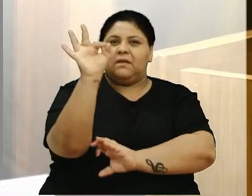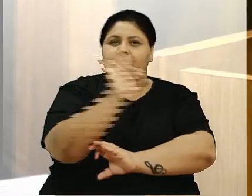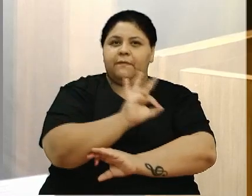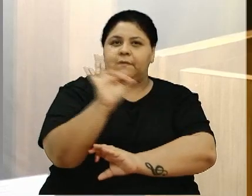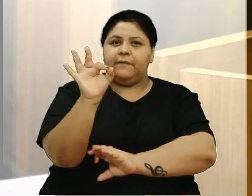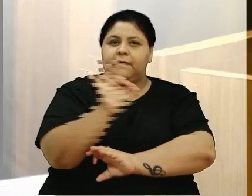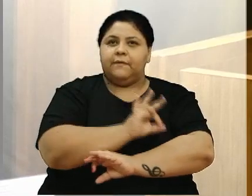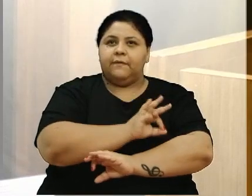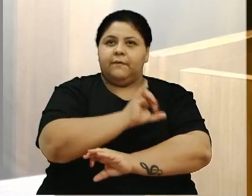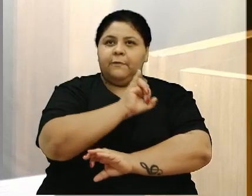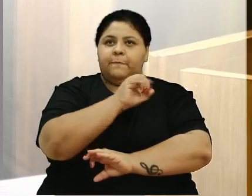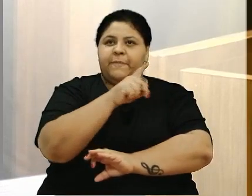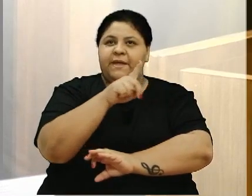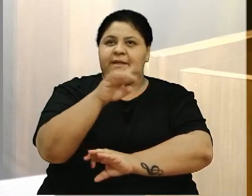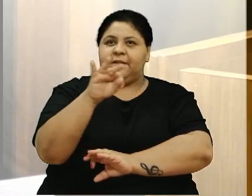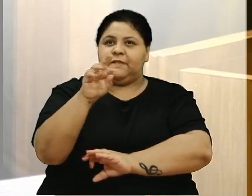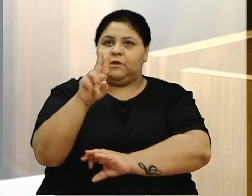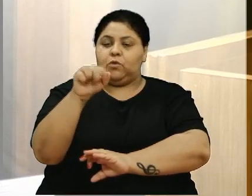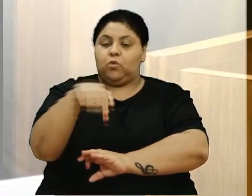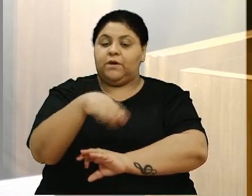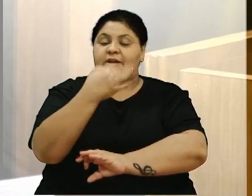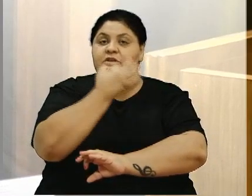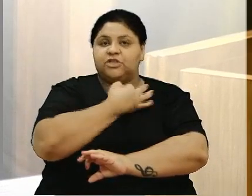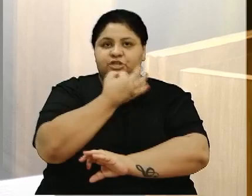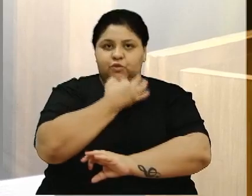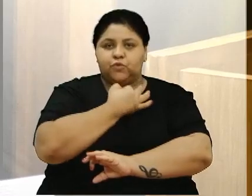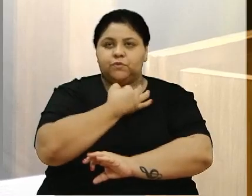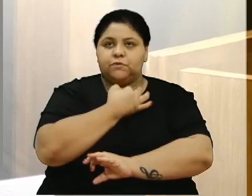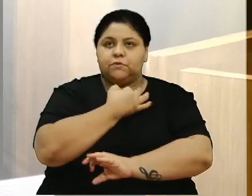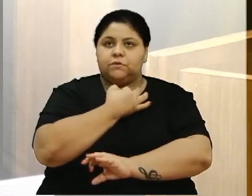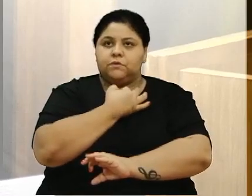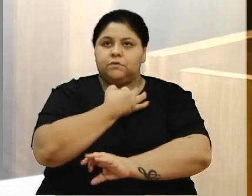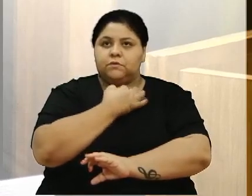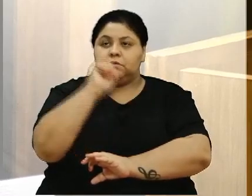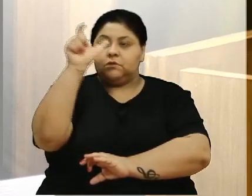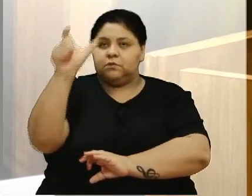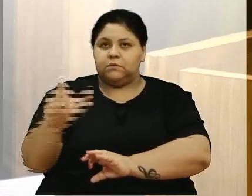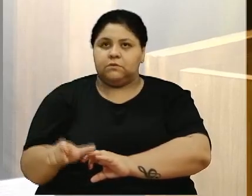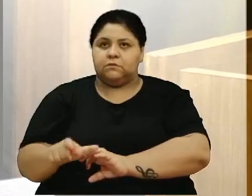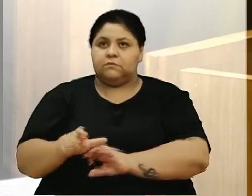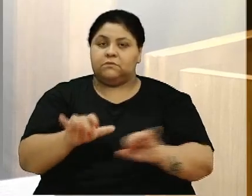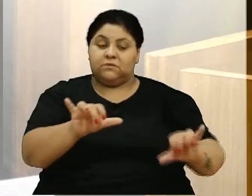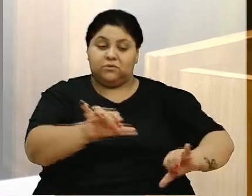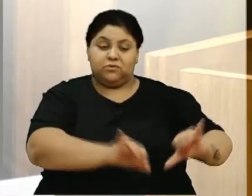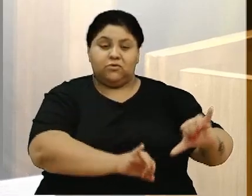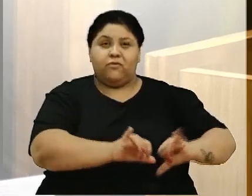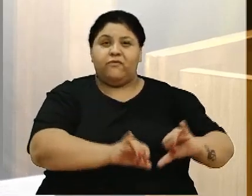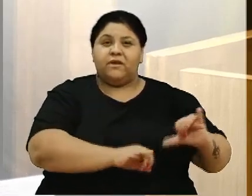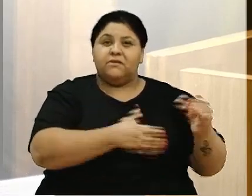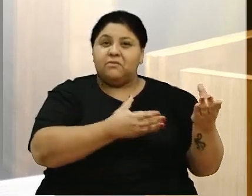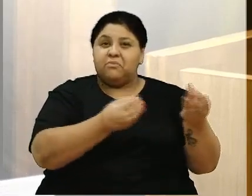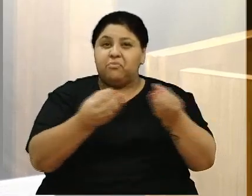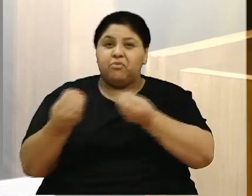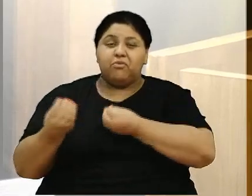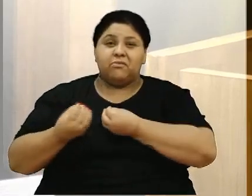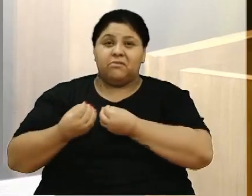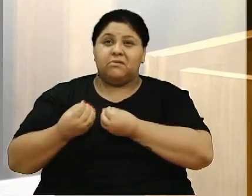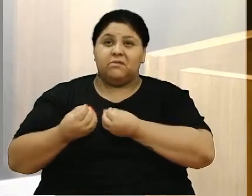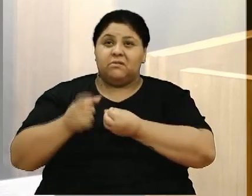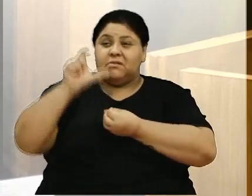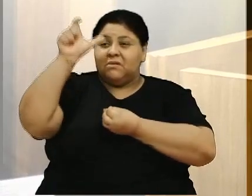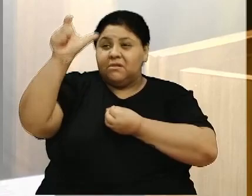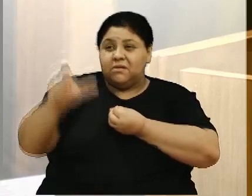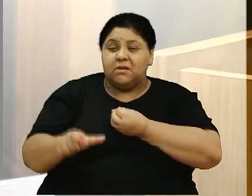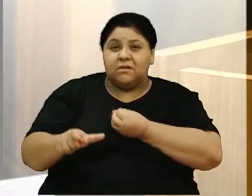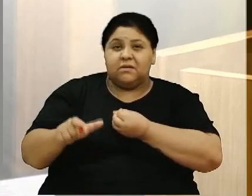do IPTU, aqui da cidade de Caxias do Sul, dessas pessoas que estão sofrendo tanto, pessoas que foram